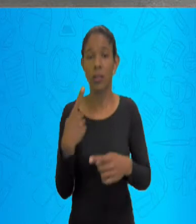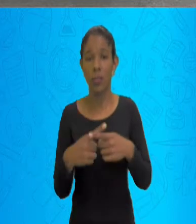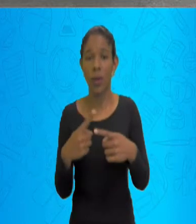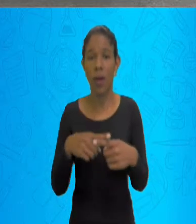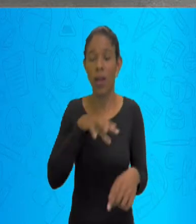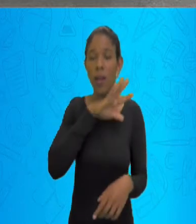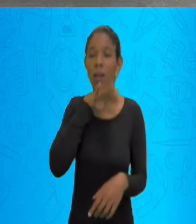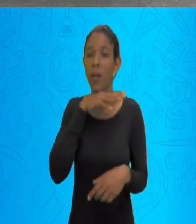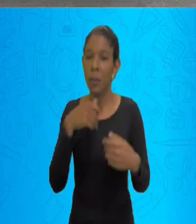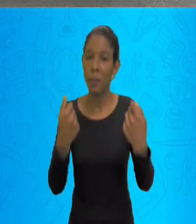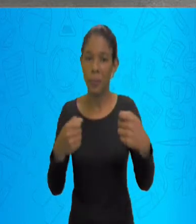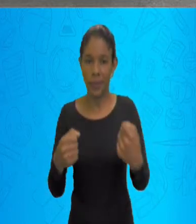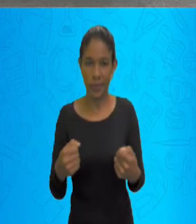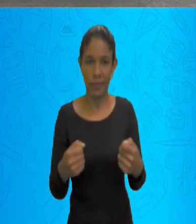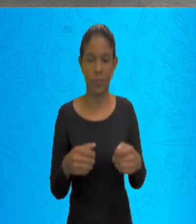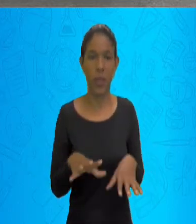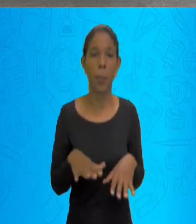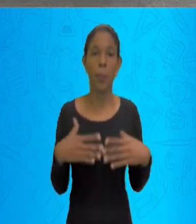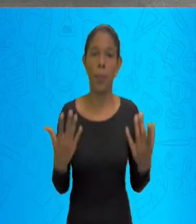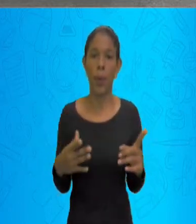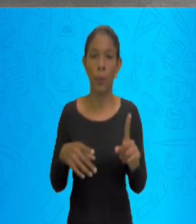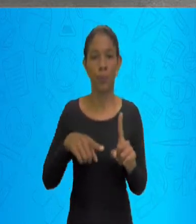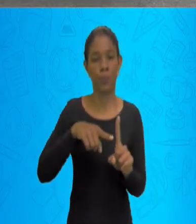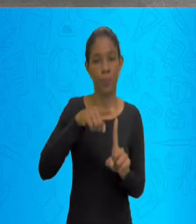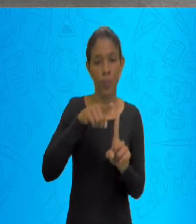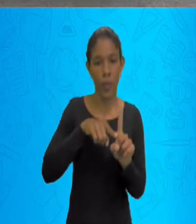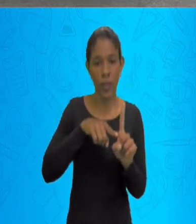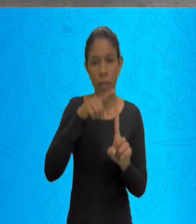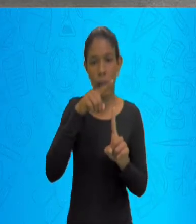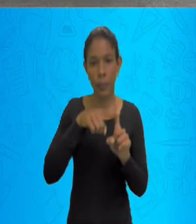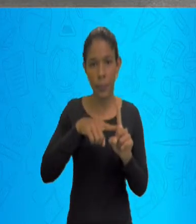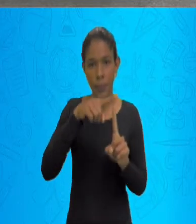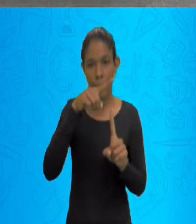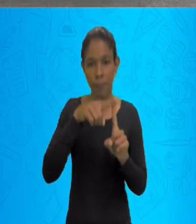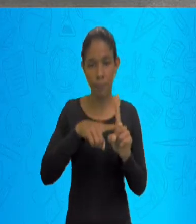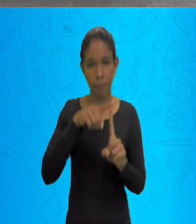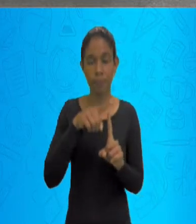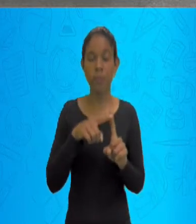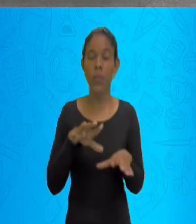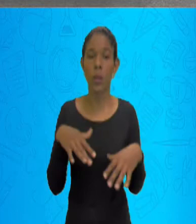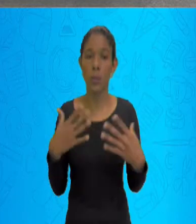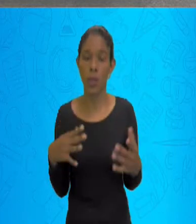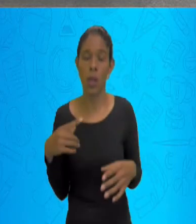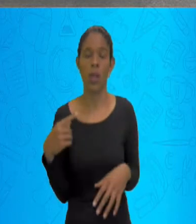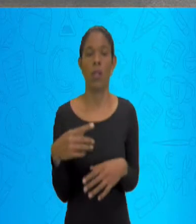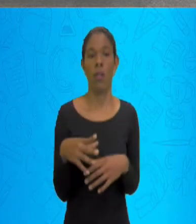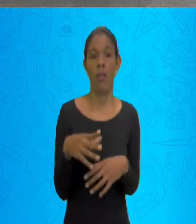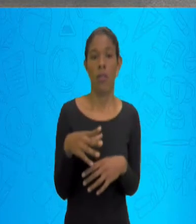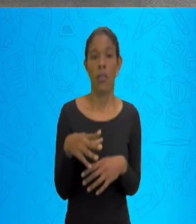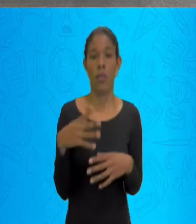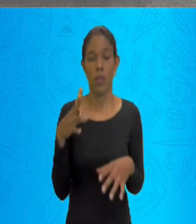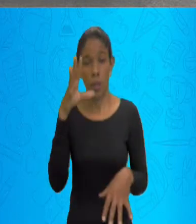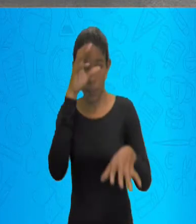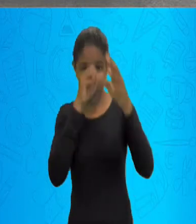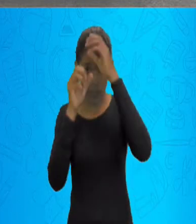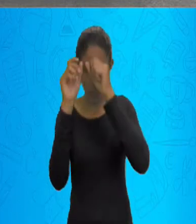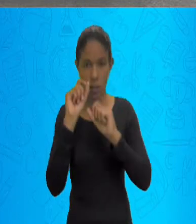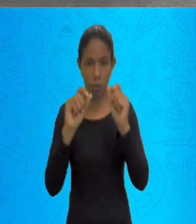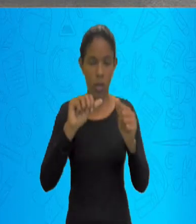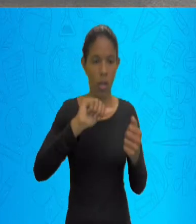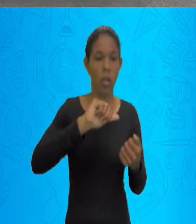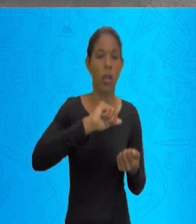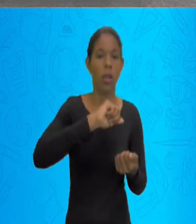Bom, temperatura. Nós já falamos de mudanças fisiológicas, nós já falamos de